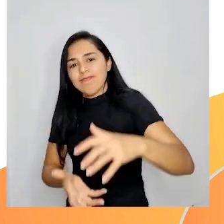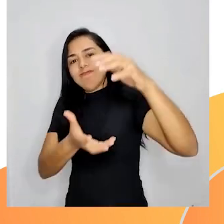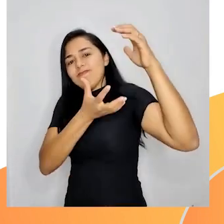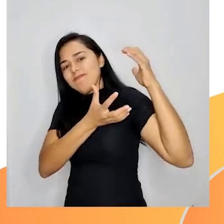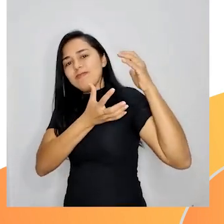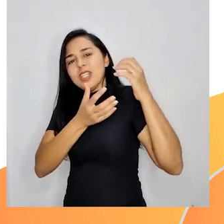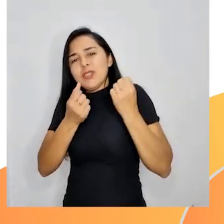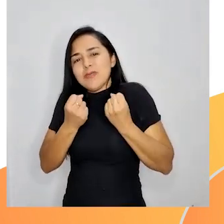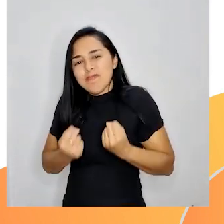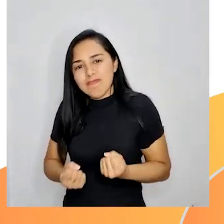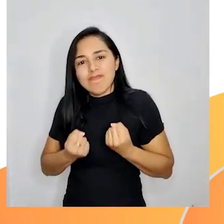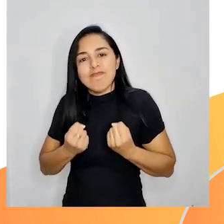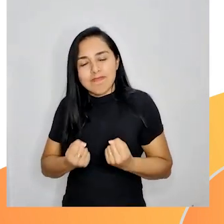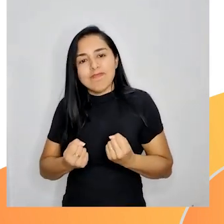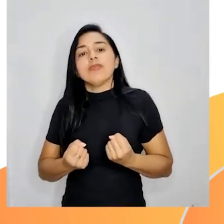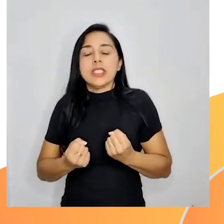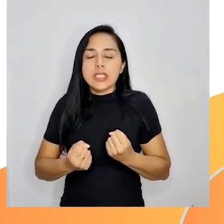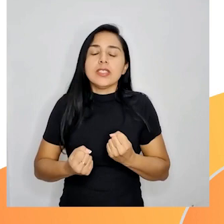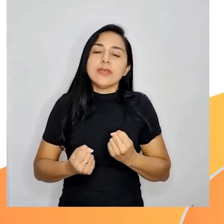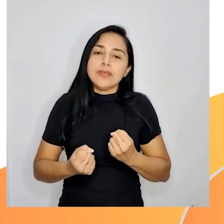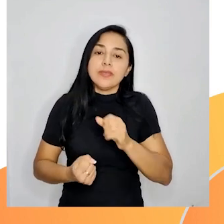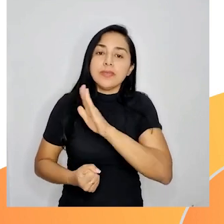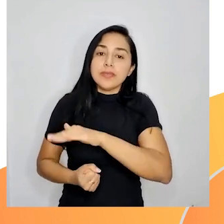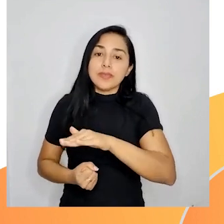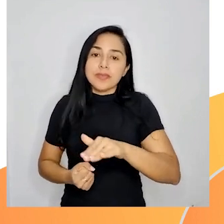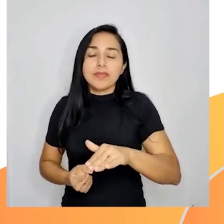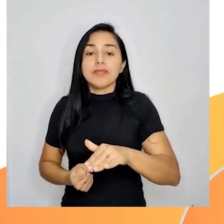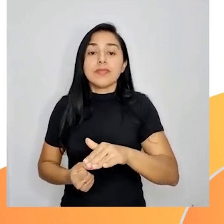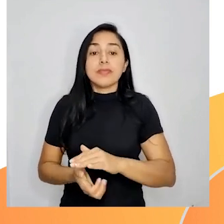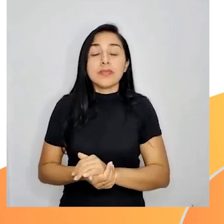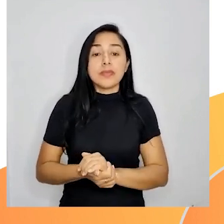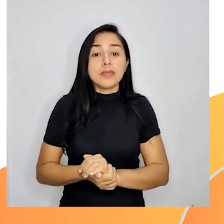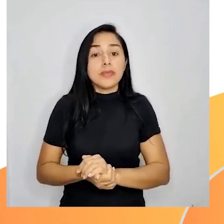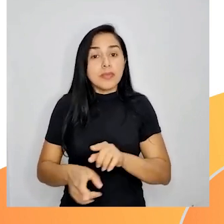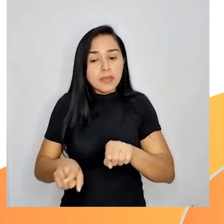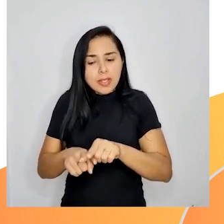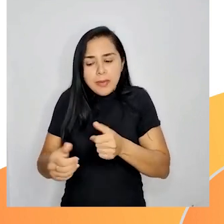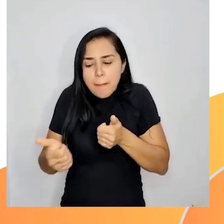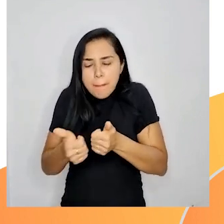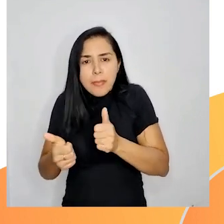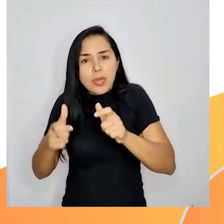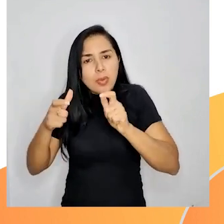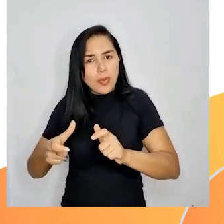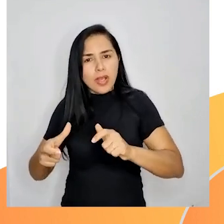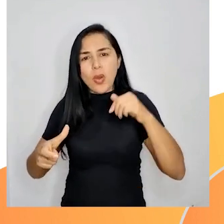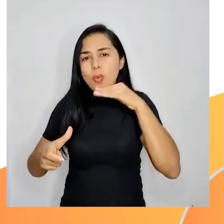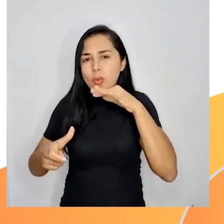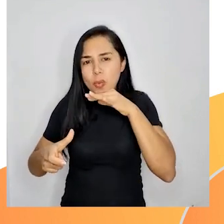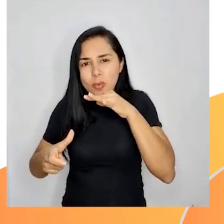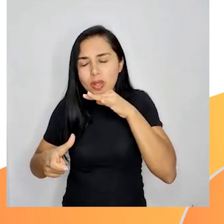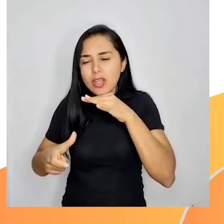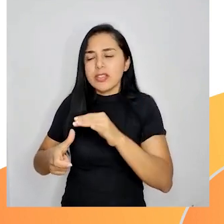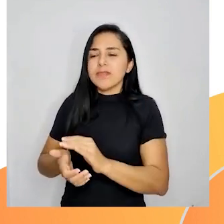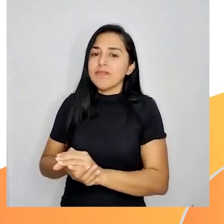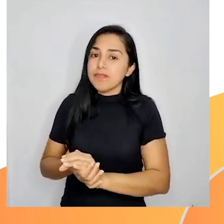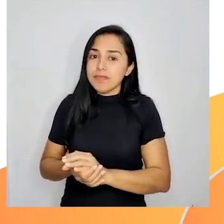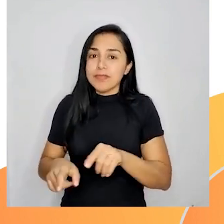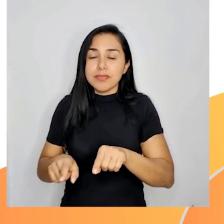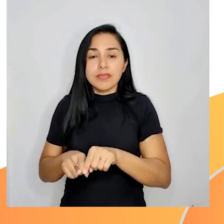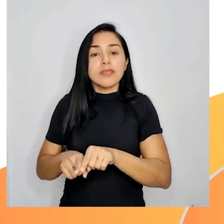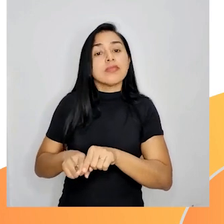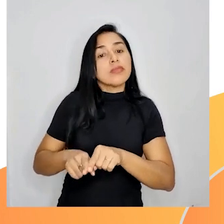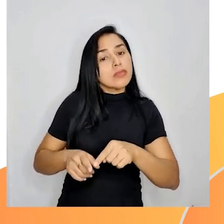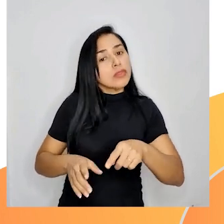sacos e sacos de carvão, ficam próximos a locais quentes, passam a caminho da